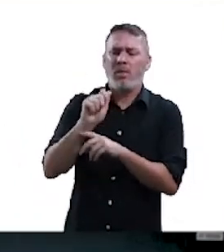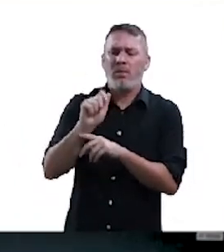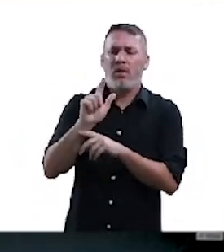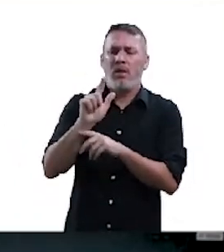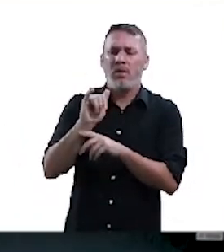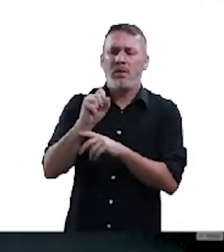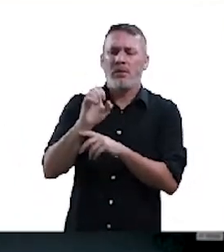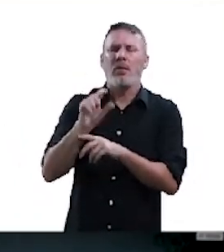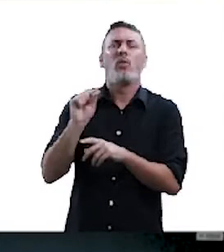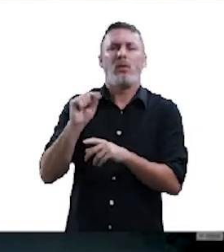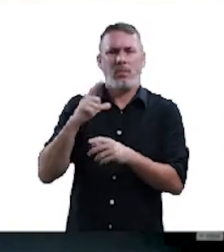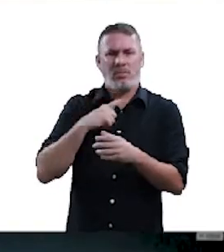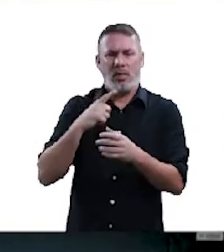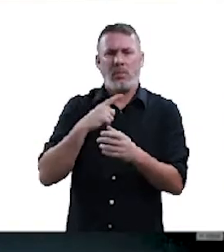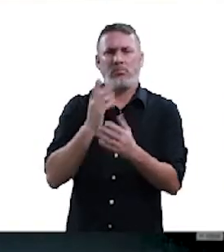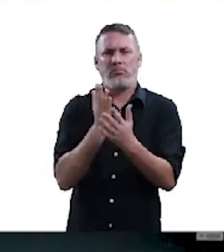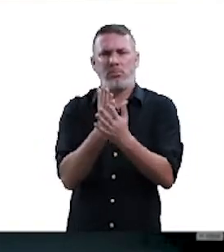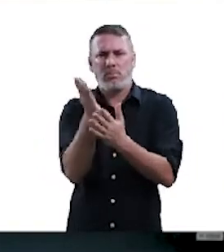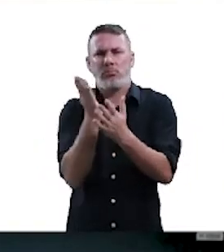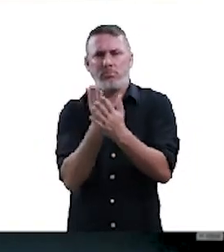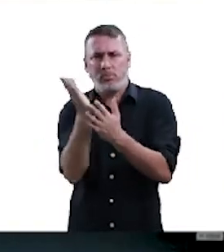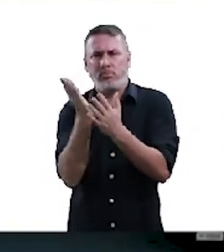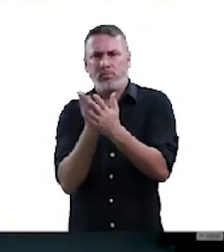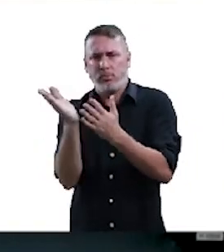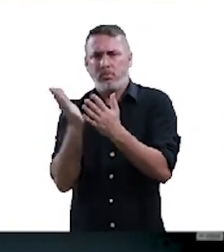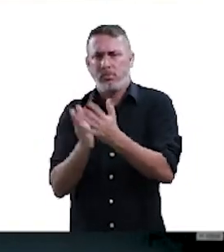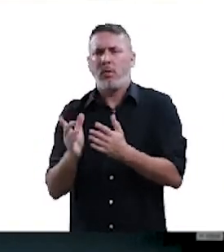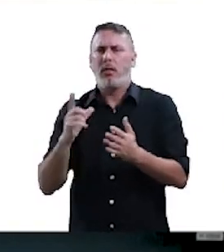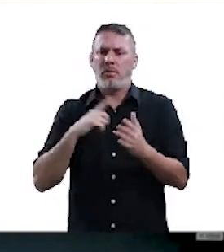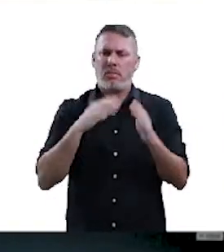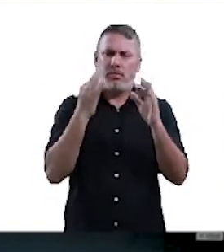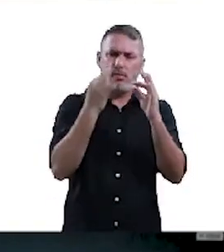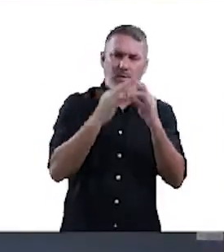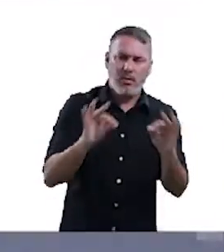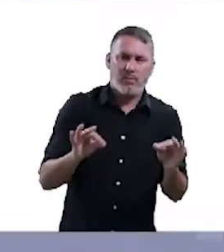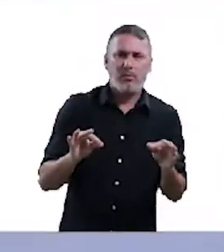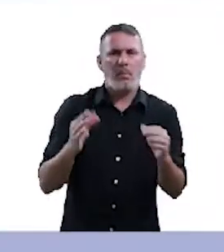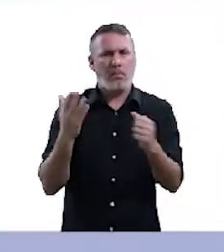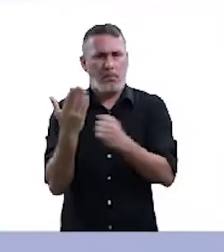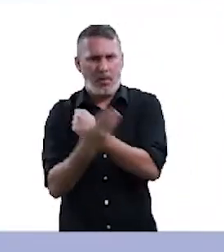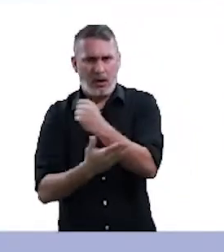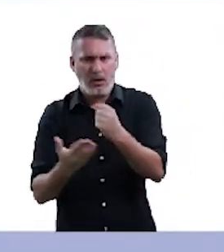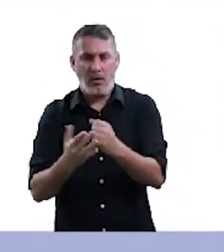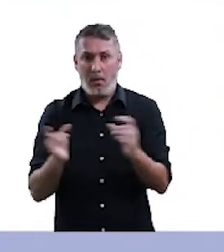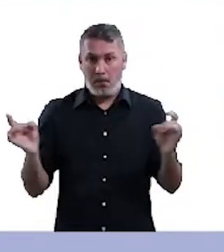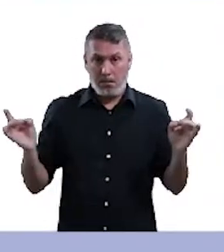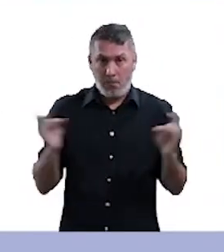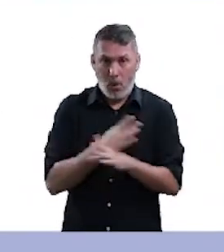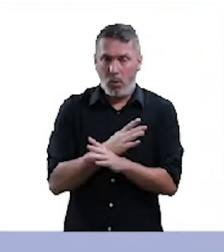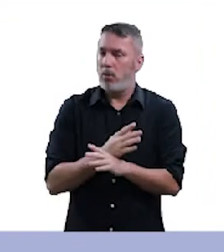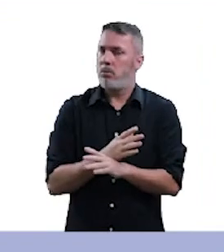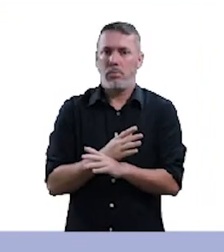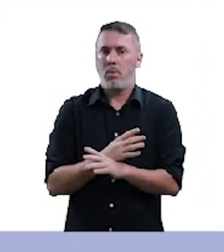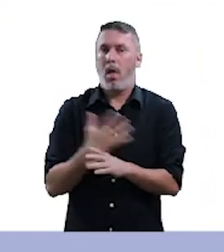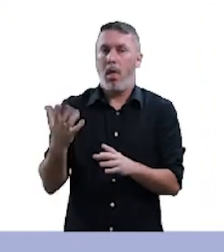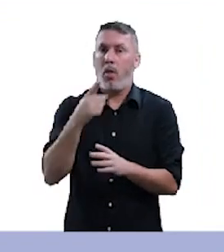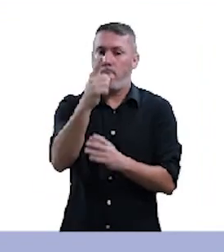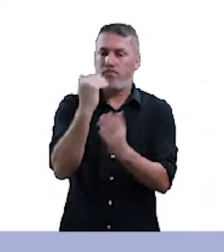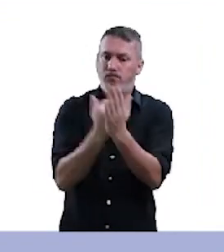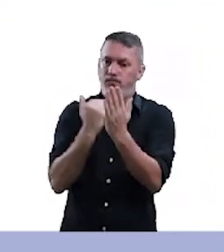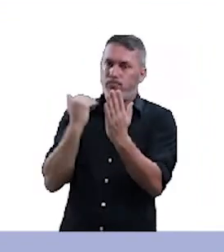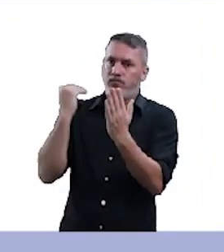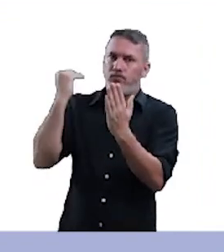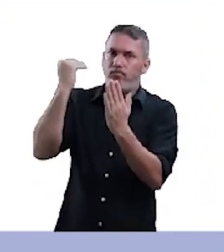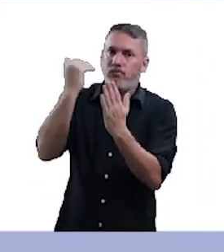Apresentei a minha fundamentação. E agora? Vou deixar solto? Não. É um aprofundamento argumentativo. É